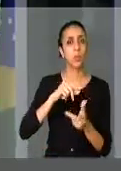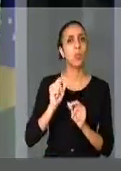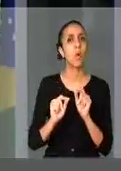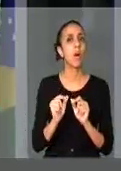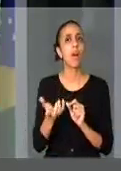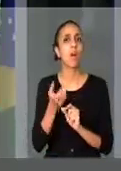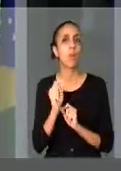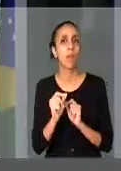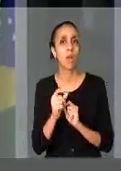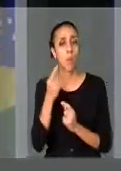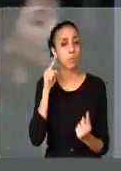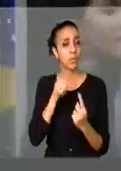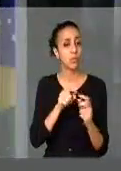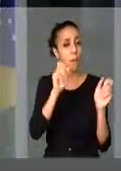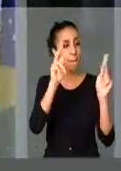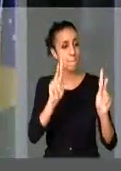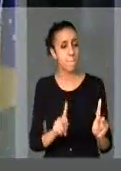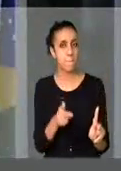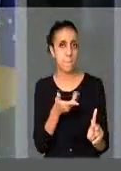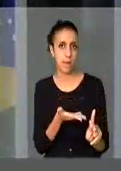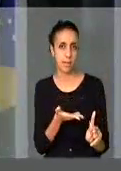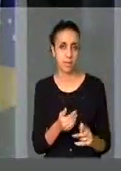paz, porque a guerra,